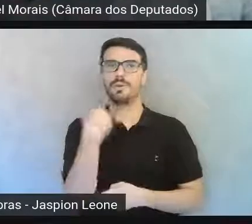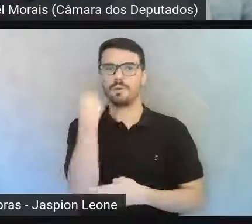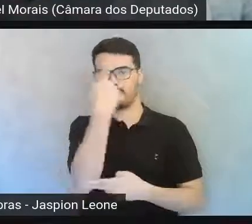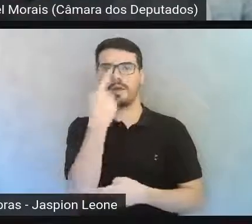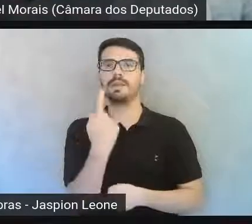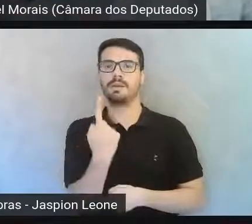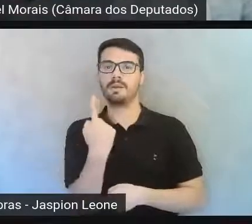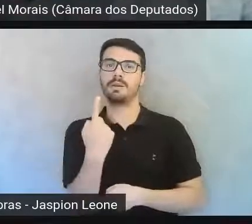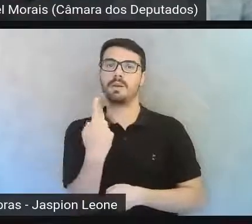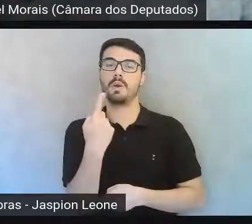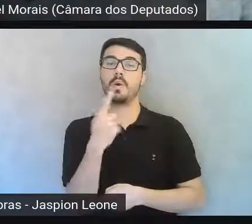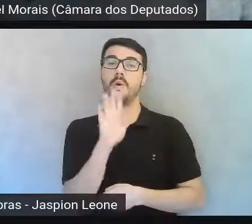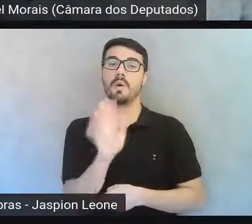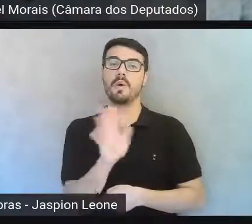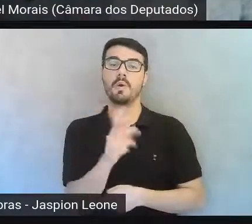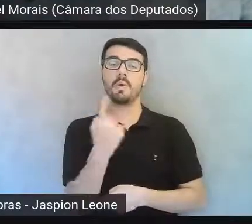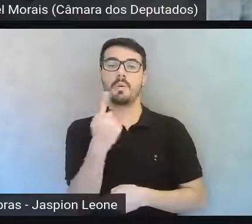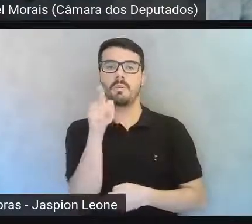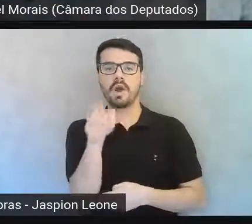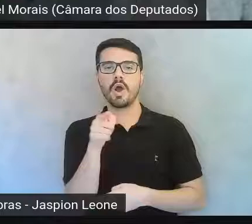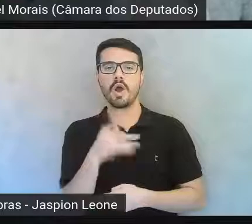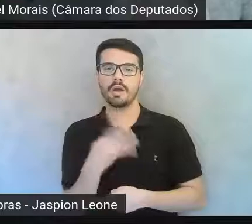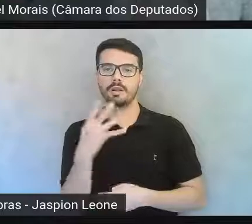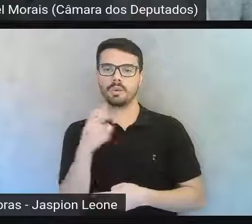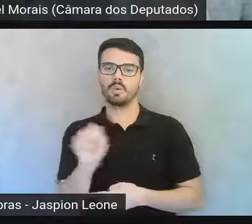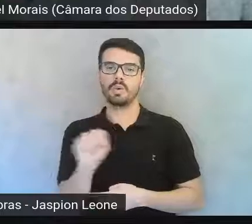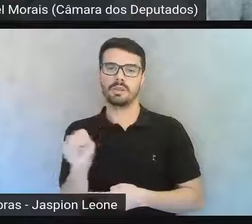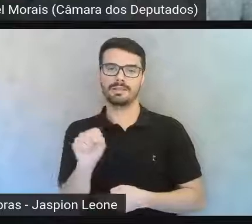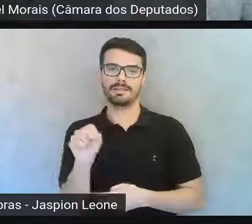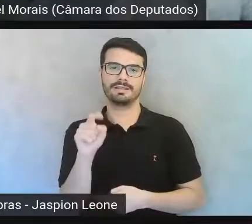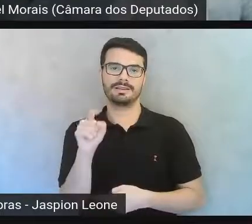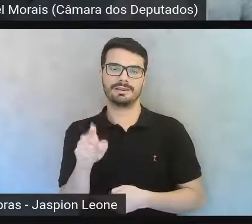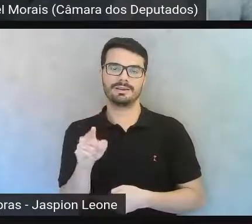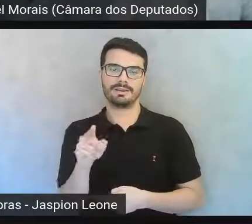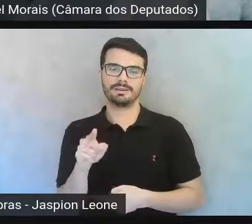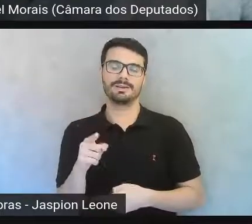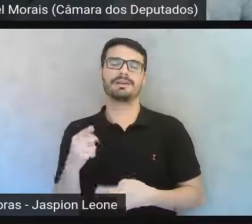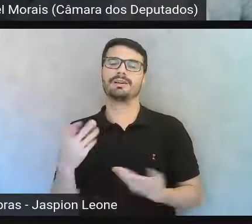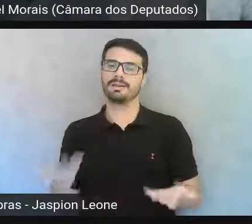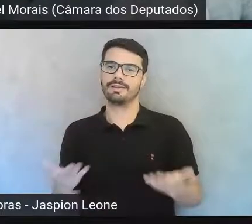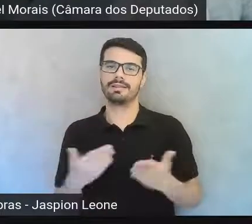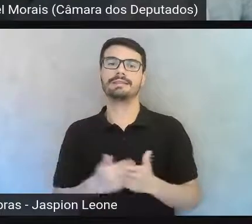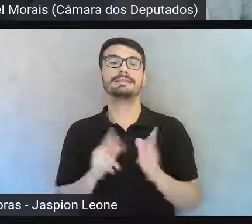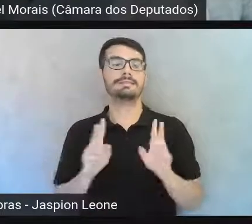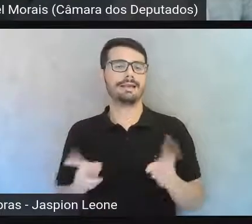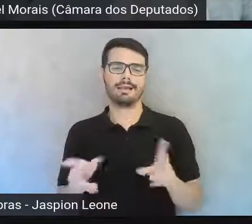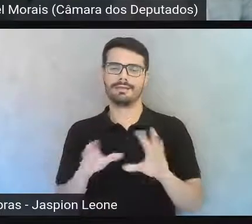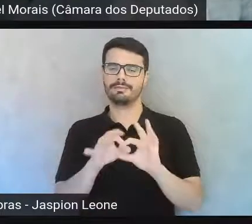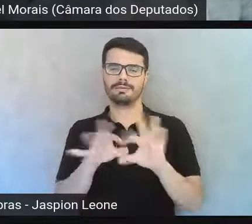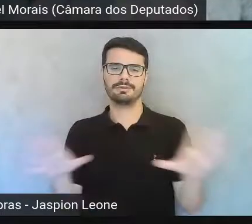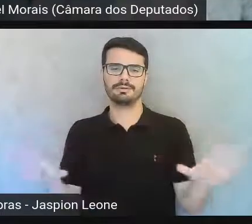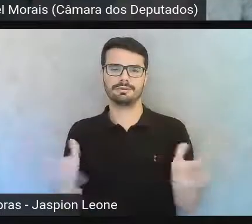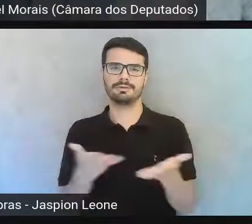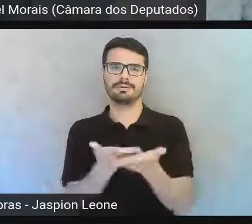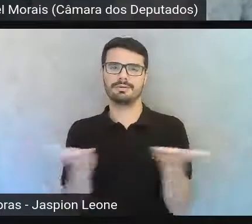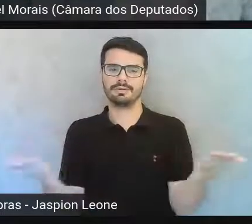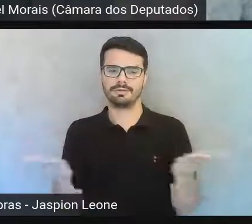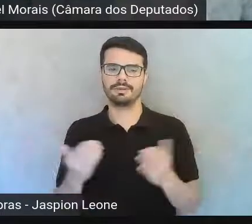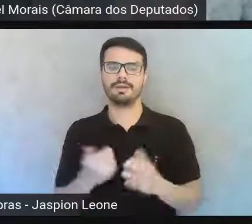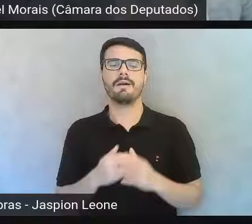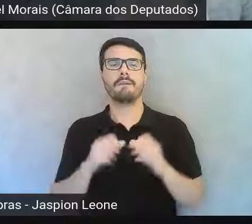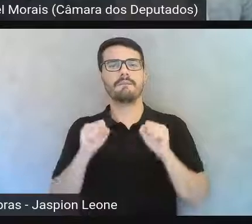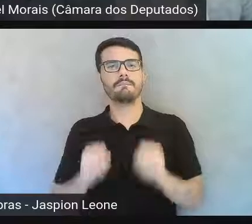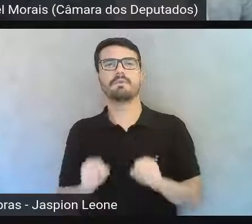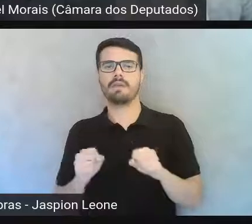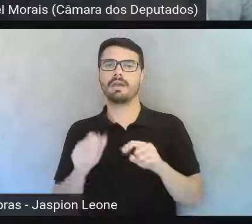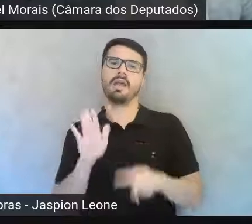gente 1h48. 1h48. Estamos à disposição de vocês sempre que precisar, que a gente puder ser um